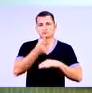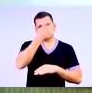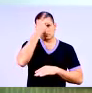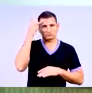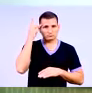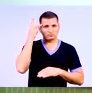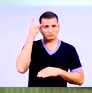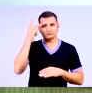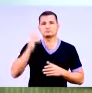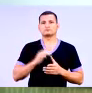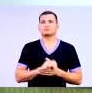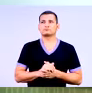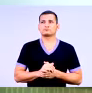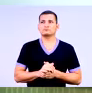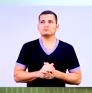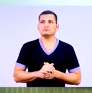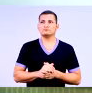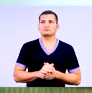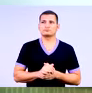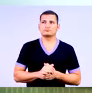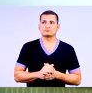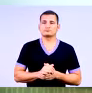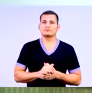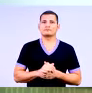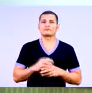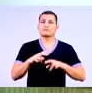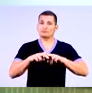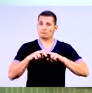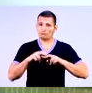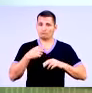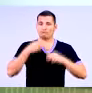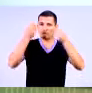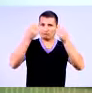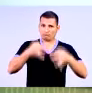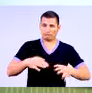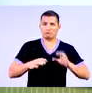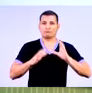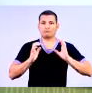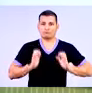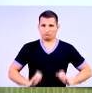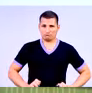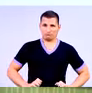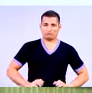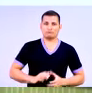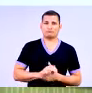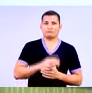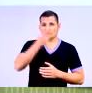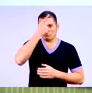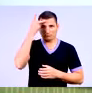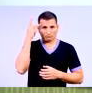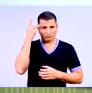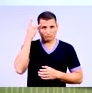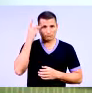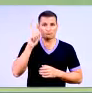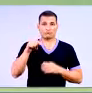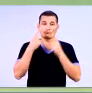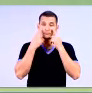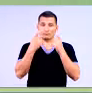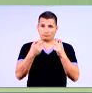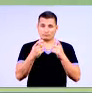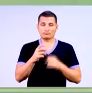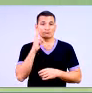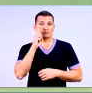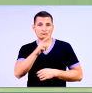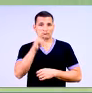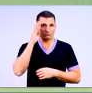é por isso que eu digo que essa ética dos seres humanos é uma ética interessante. Vamos ver aqui a teoria dela.